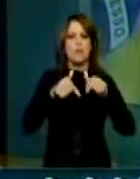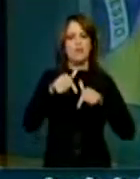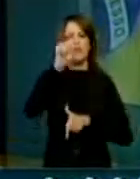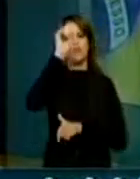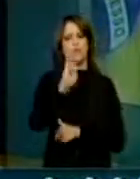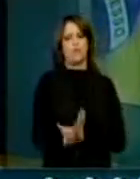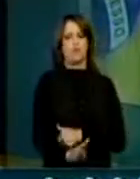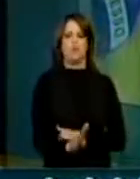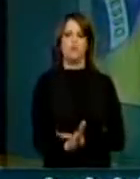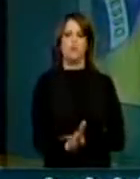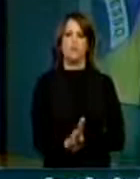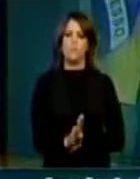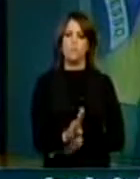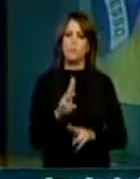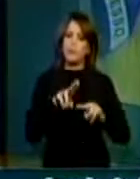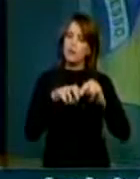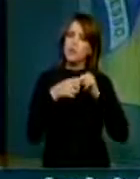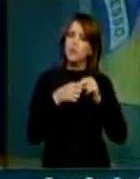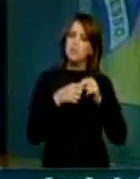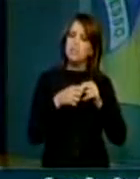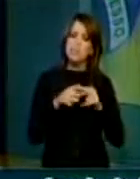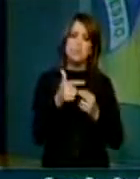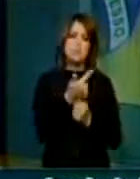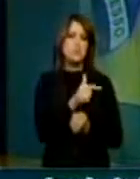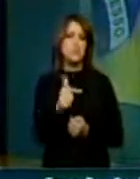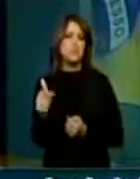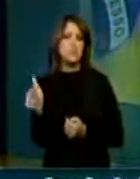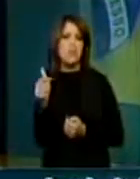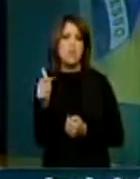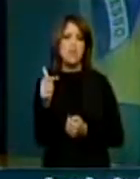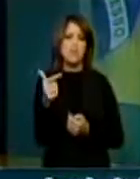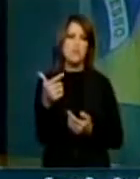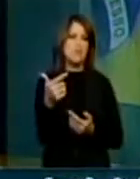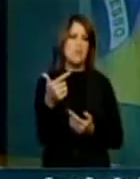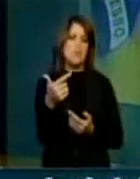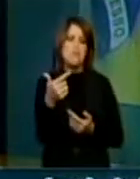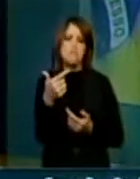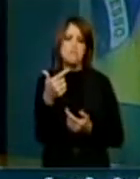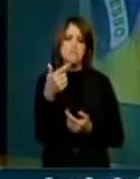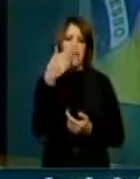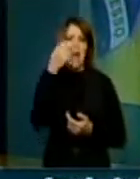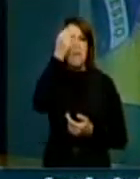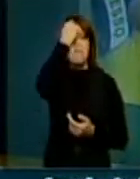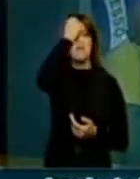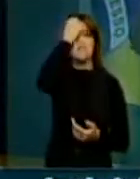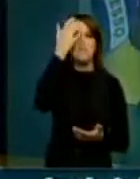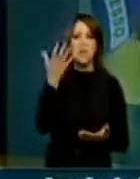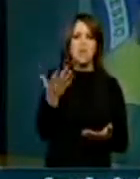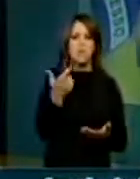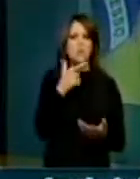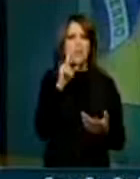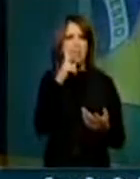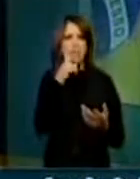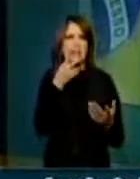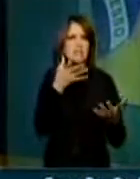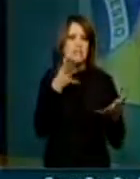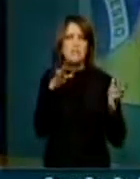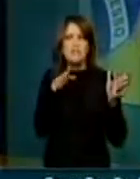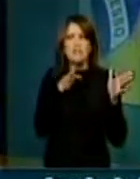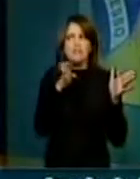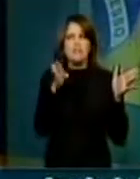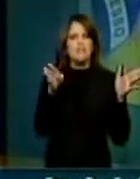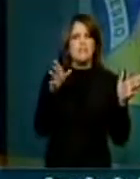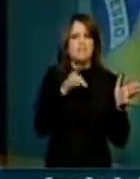país. Por isso, não tenho nenhum tipo de pejo, não tenho nenhum tipo de olhar